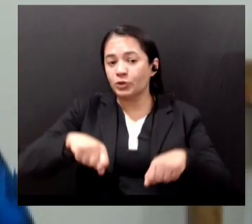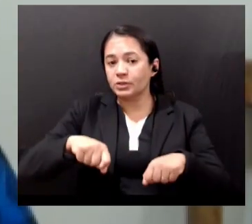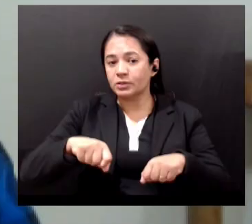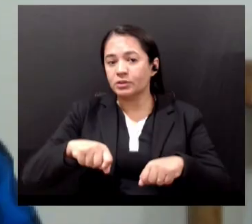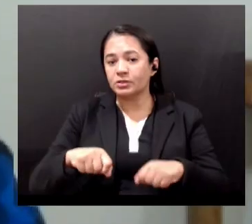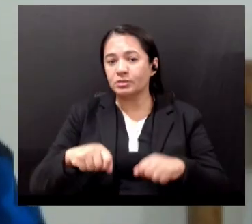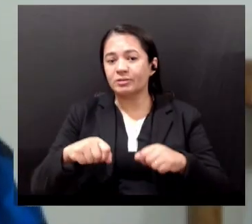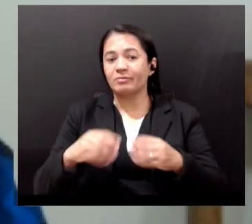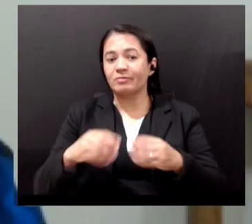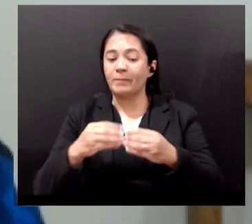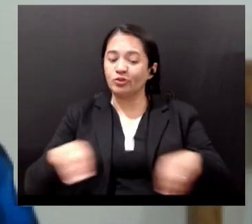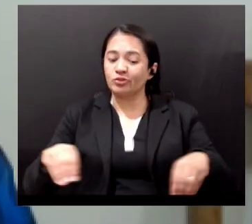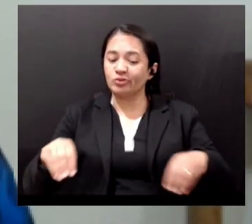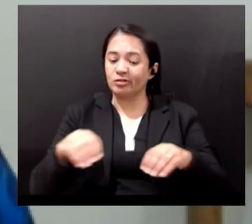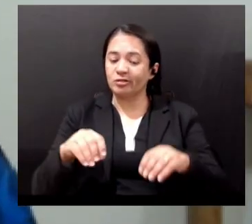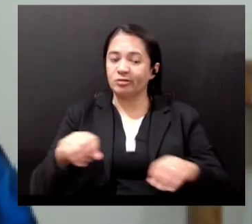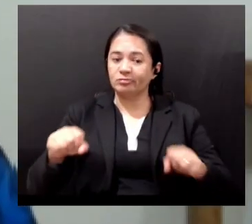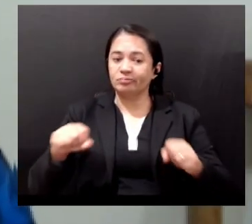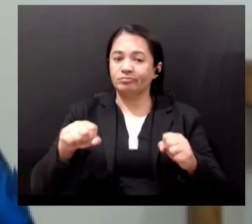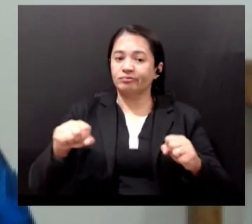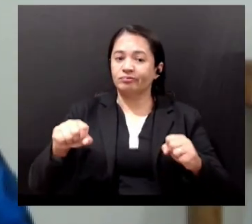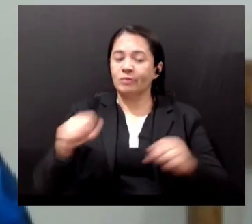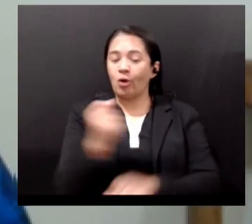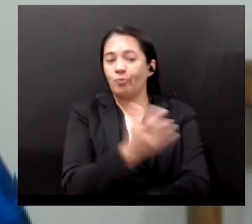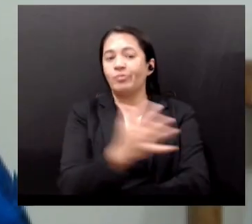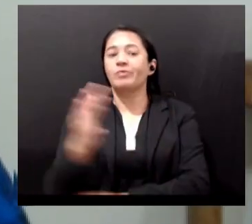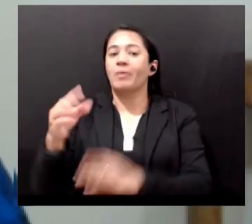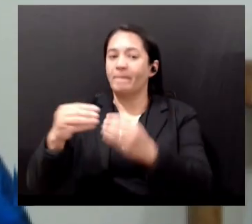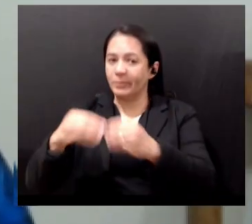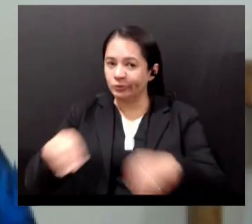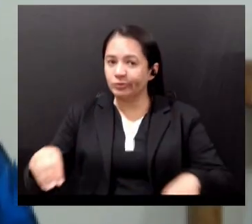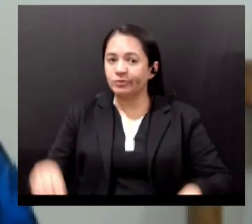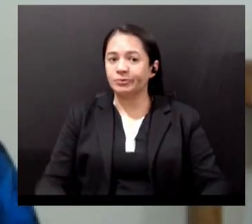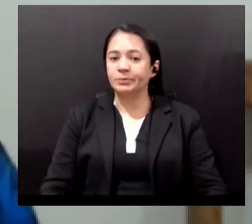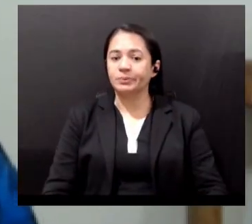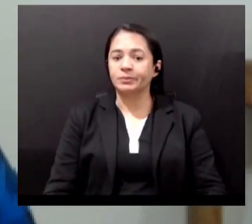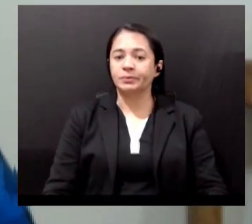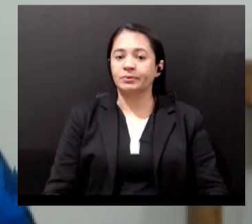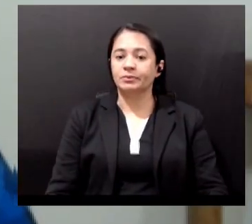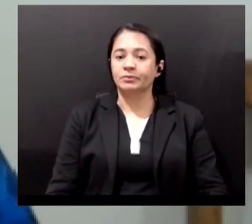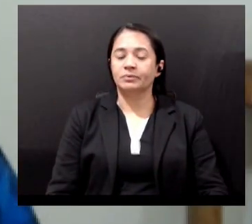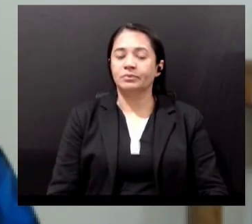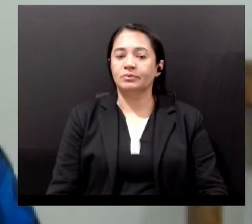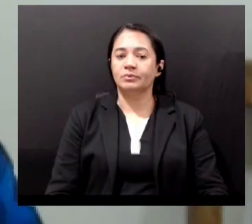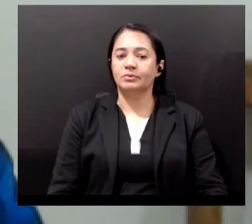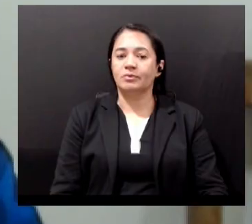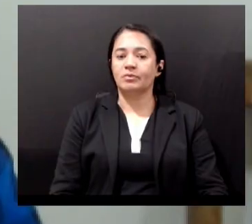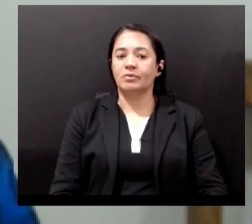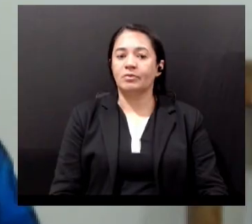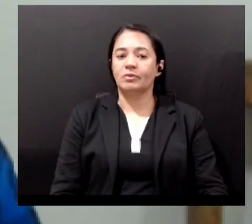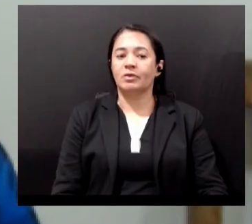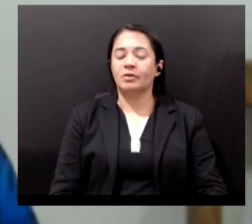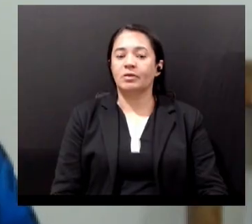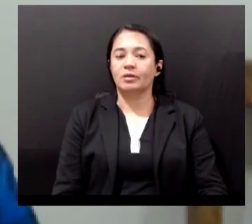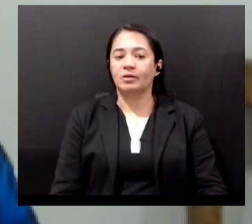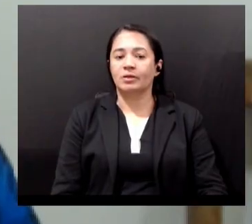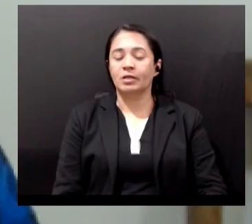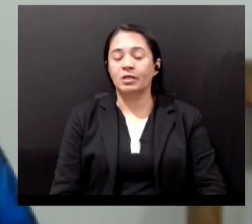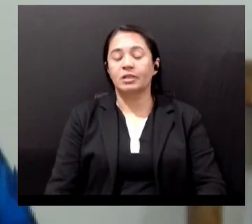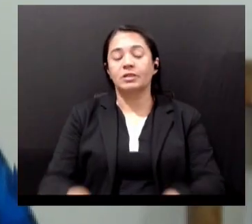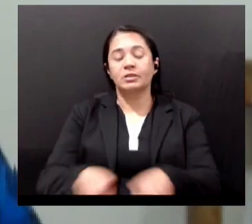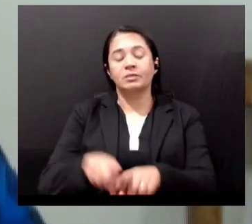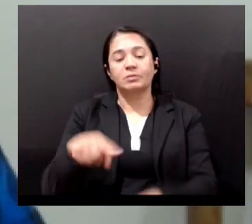ser prejudiciais ao meio ambiente. Então, essa parte, além de que